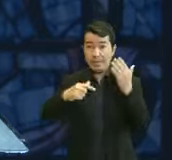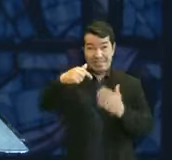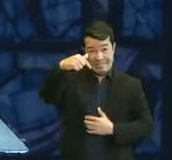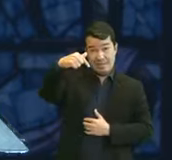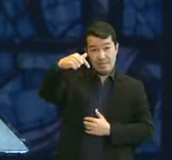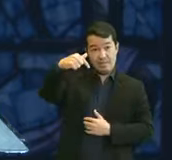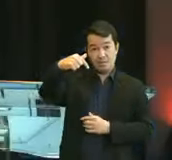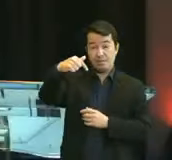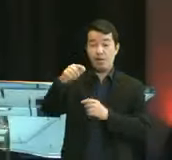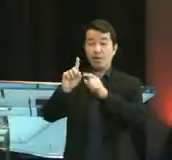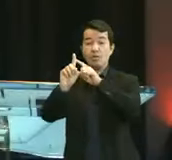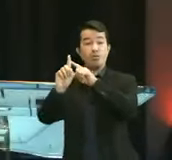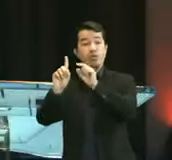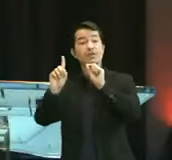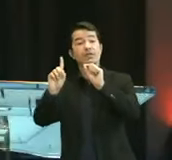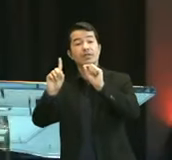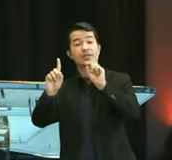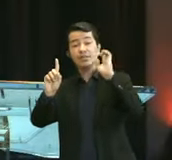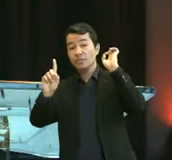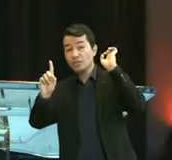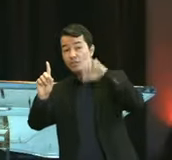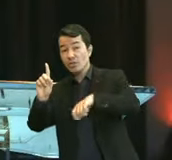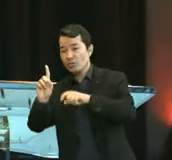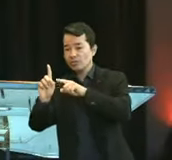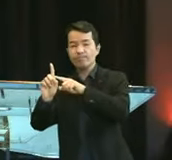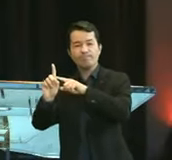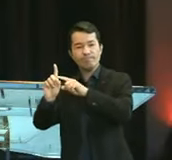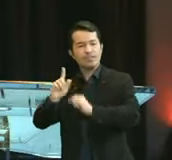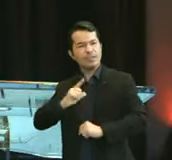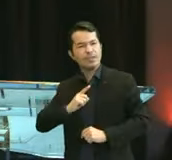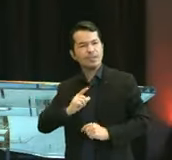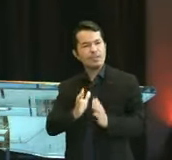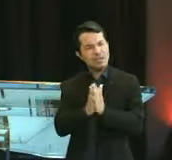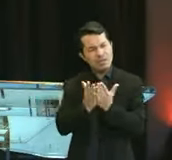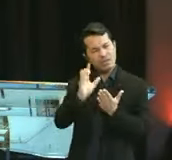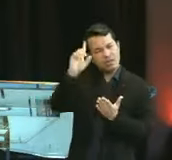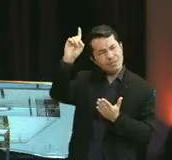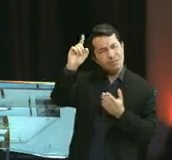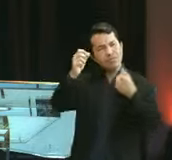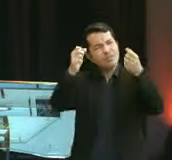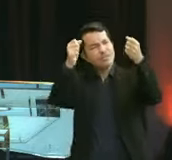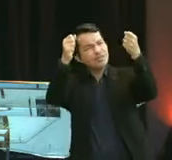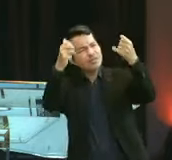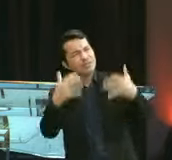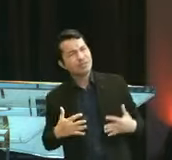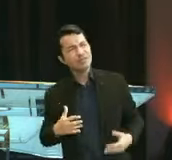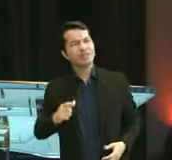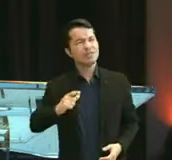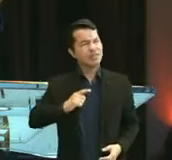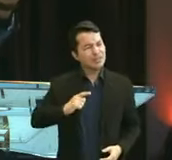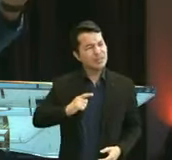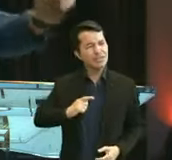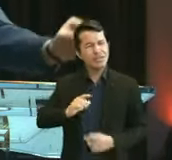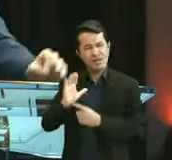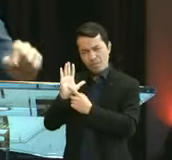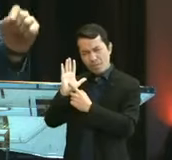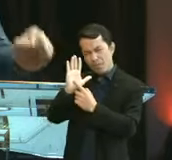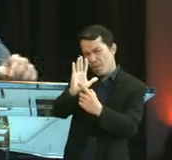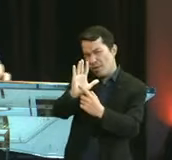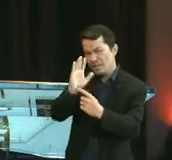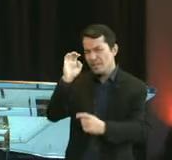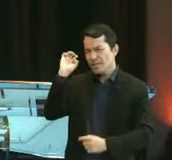escolhidos, e a Bíblia de uma forma especial vai fazer menção dele, de uma forma diferenciada, porque